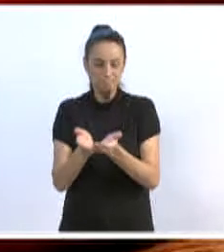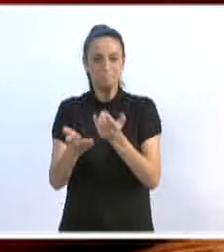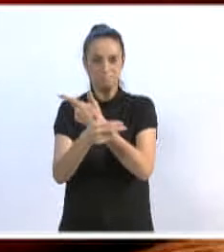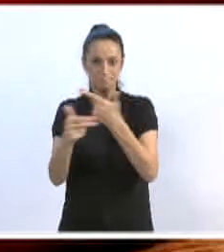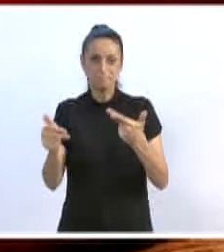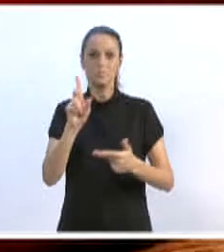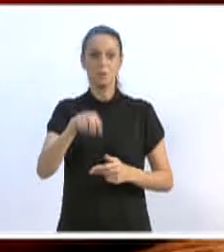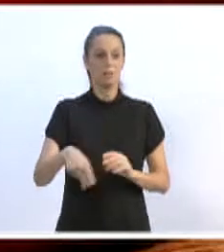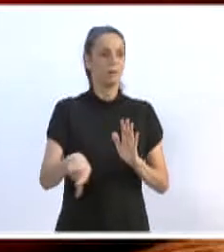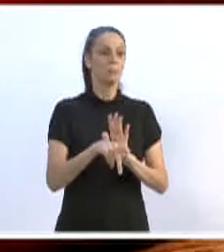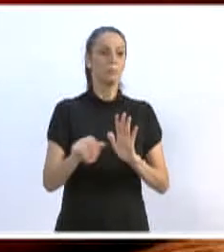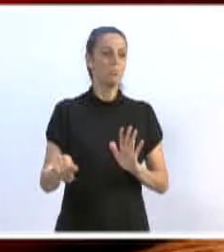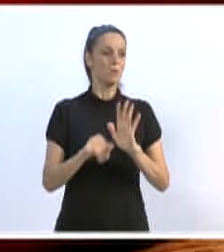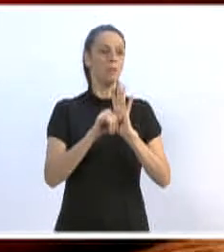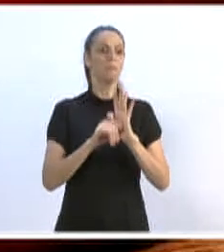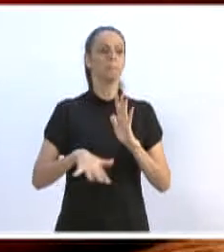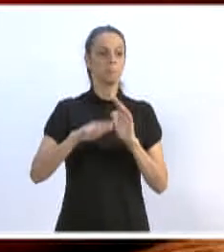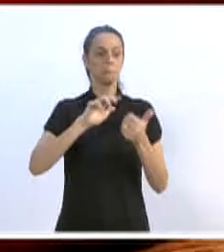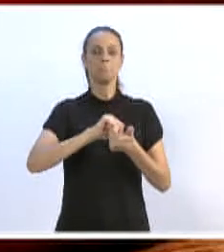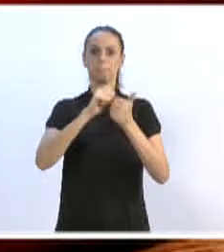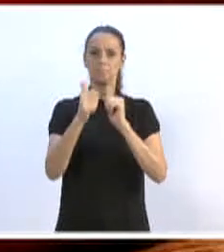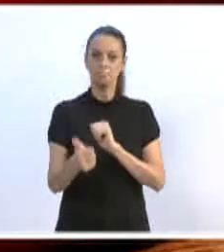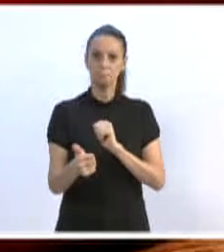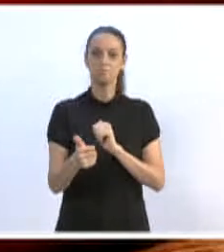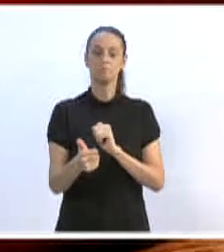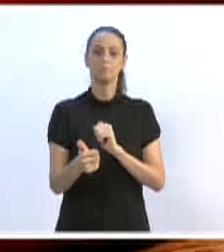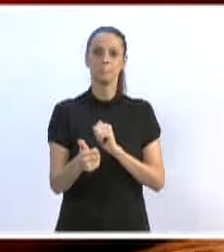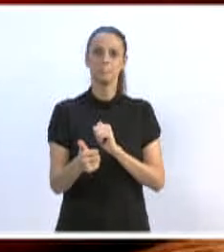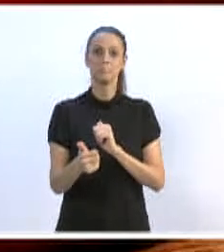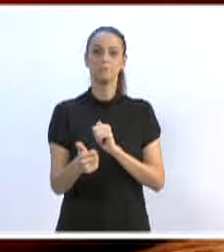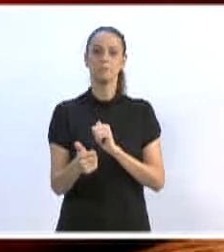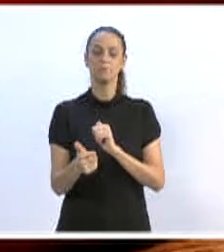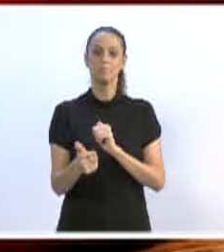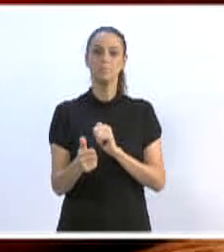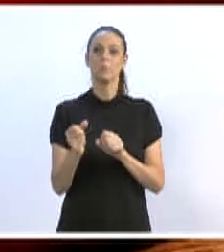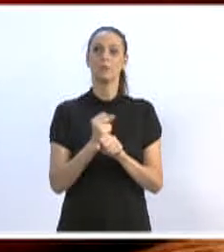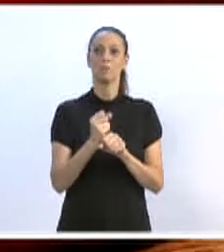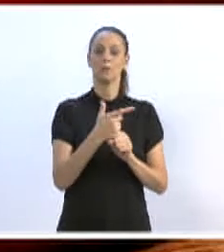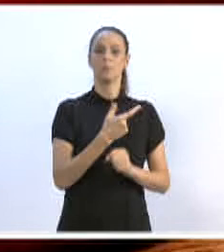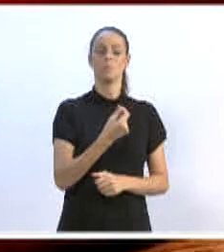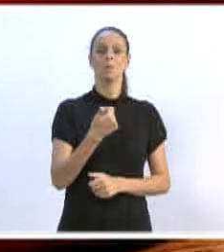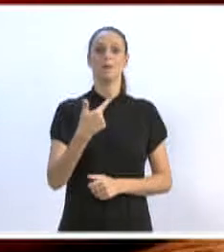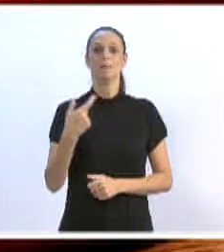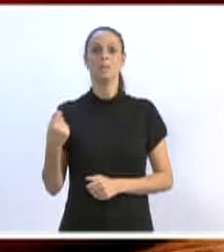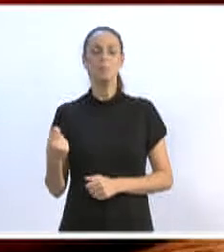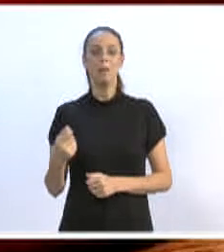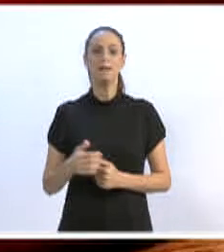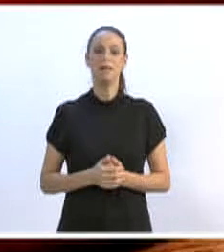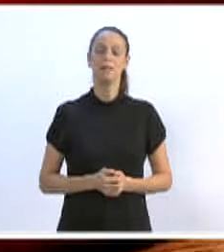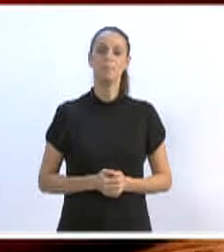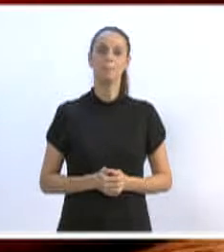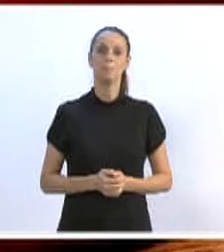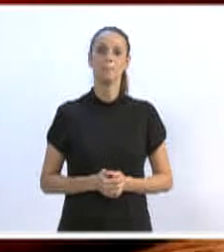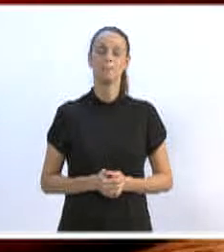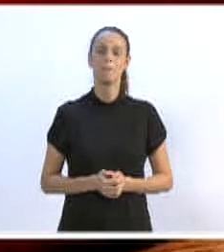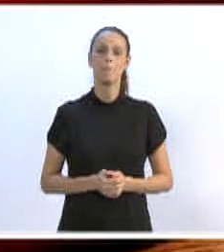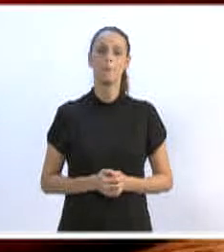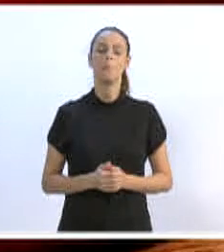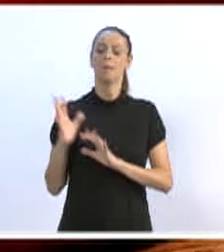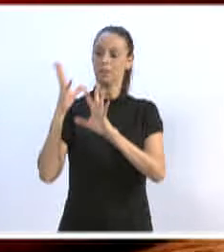ocorrerá, no dia 5, uma feijoada no Grêmio Esportivo Olímpico para arrecadar recursos para o